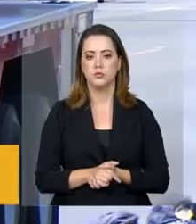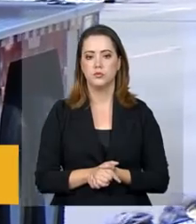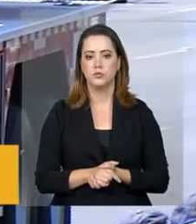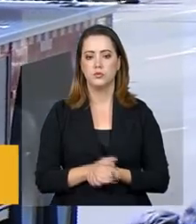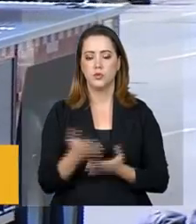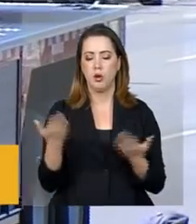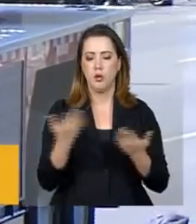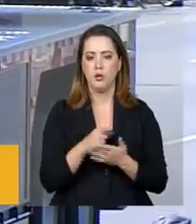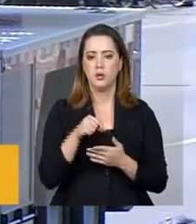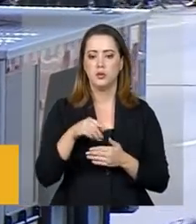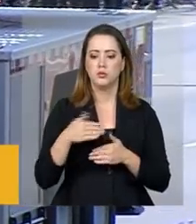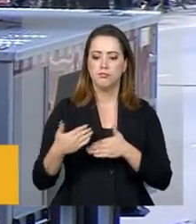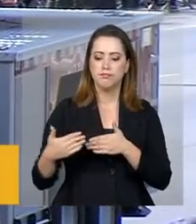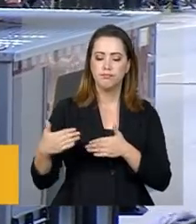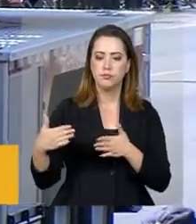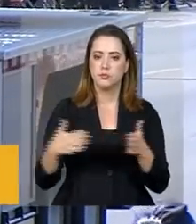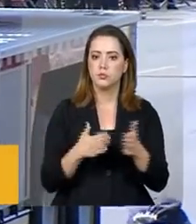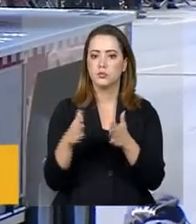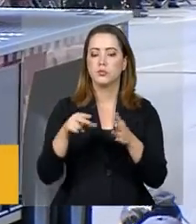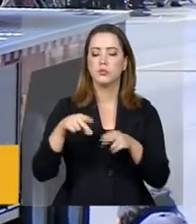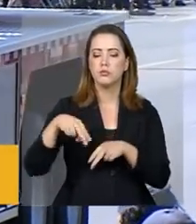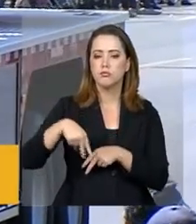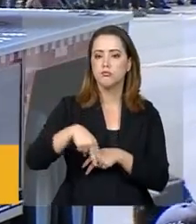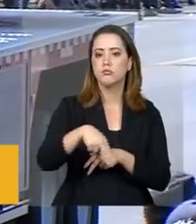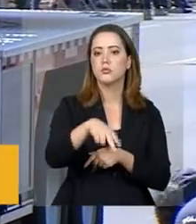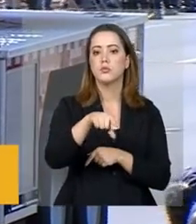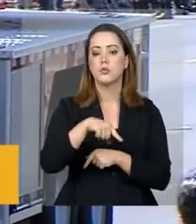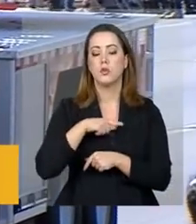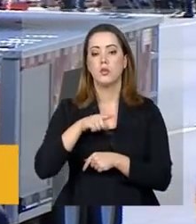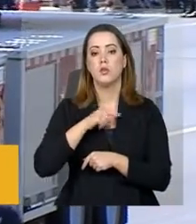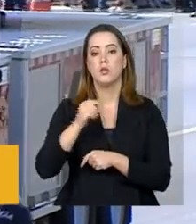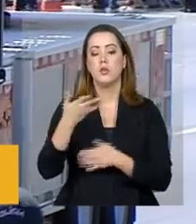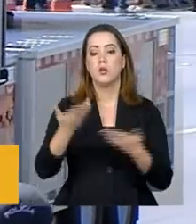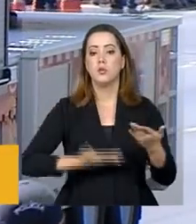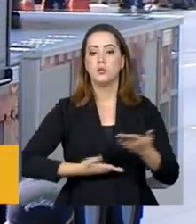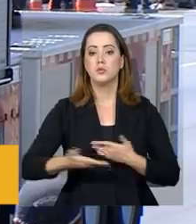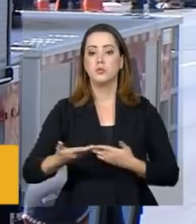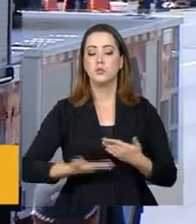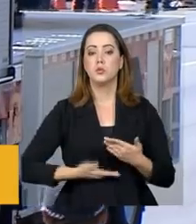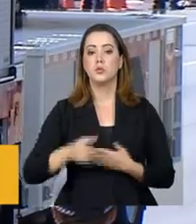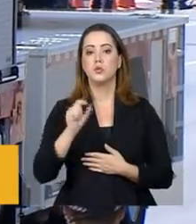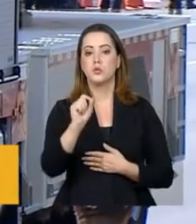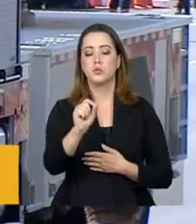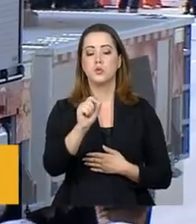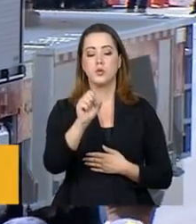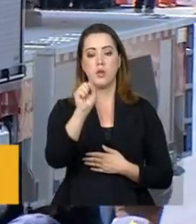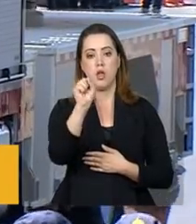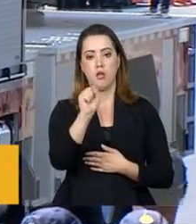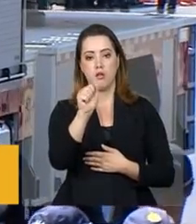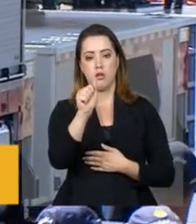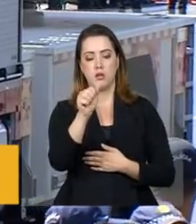Desfila, daqui a pouco, o Serviço de Atendimento Móvel de Urgência.